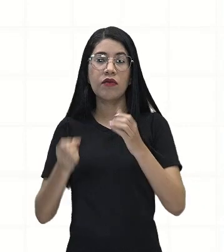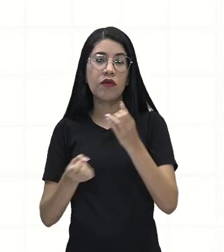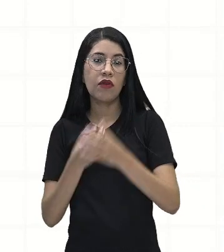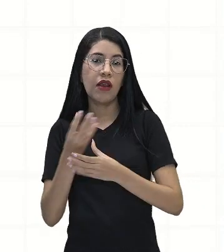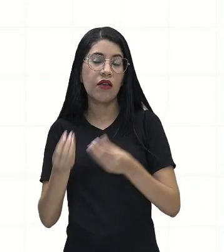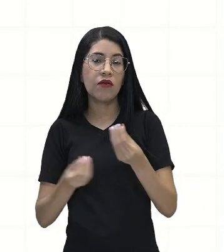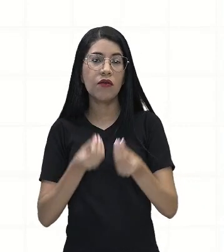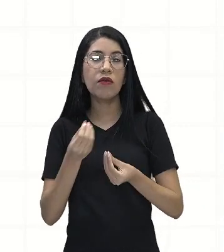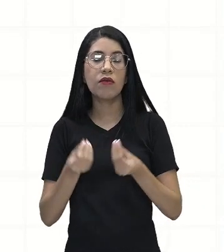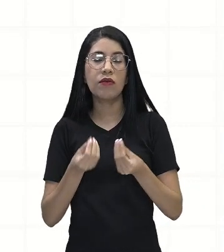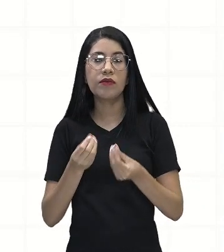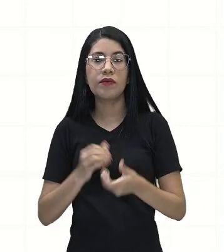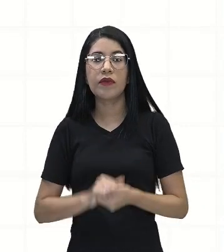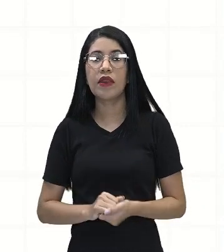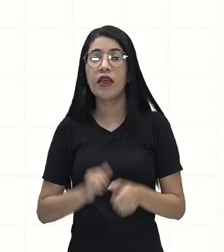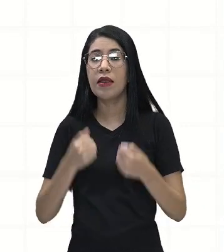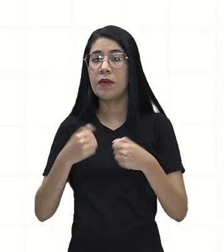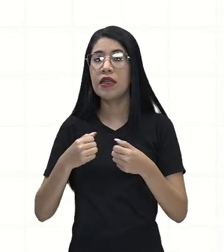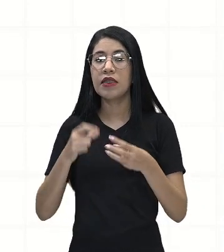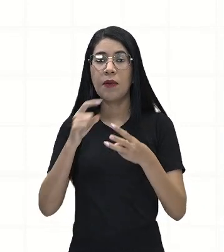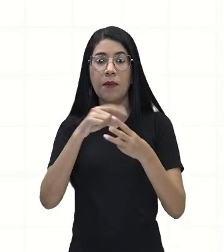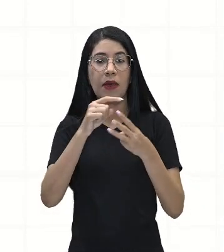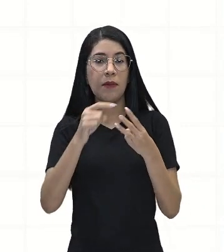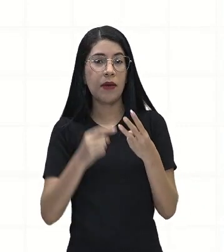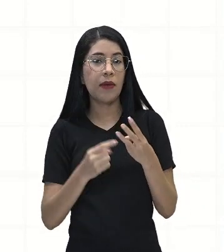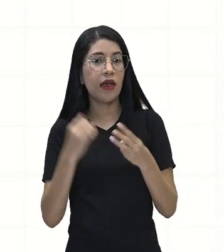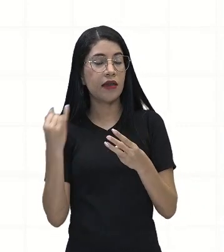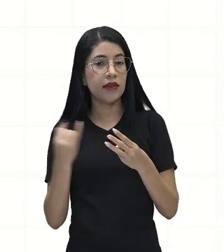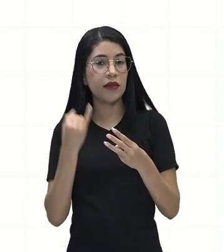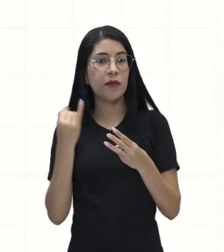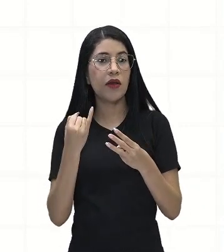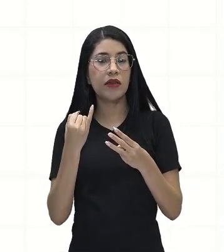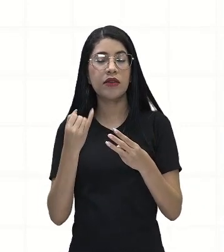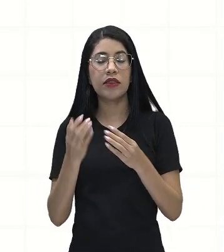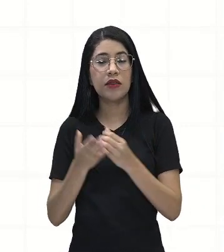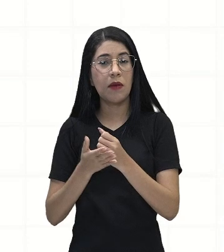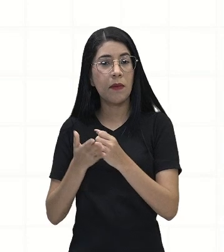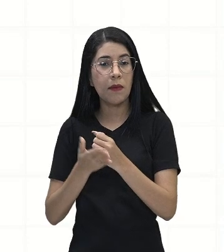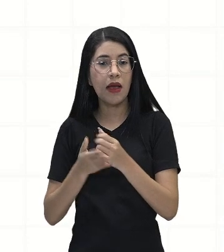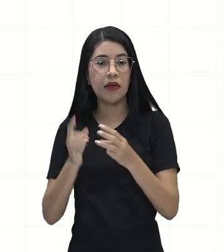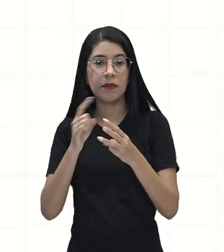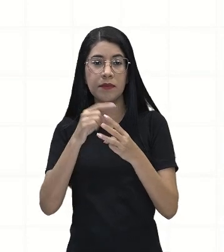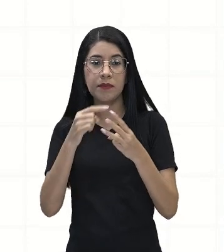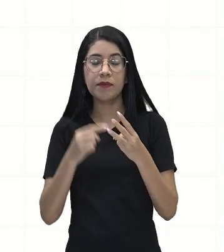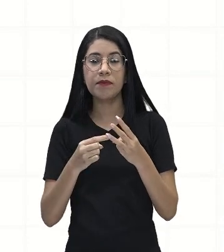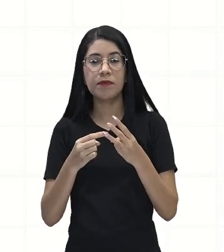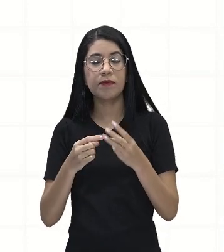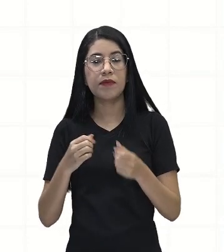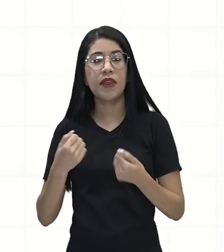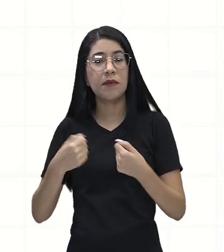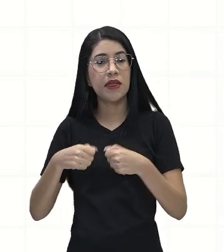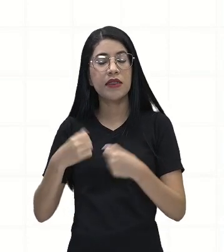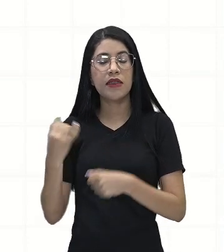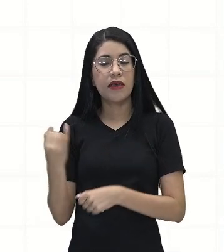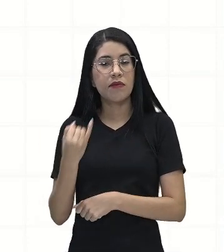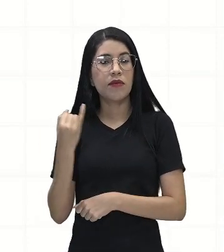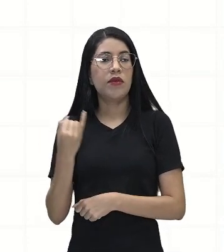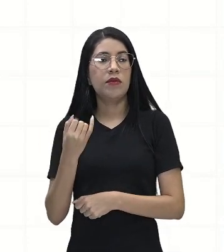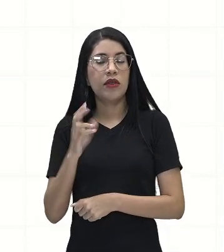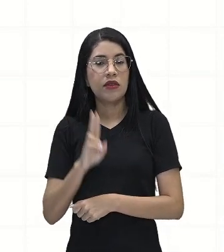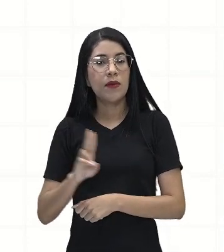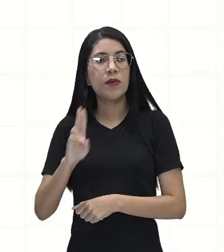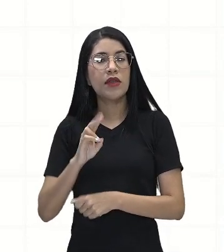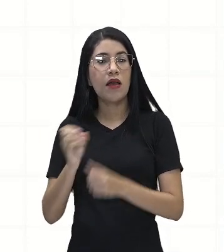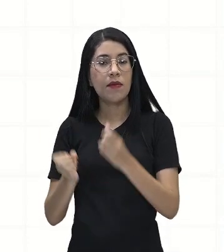elaborados, eles precisam ter 3 elementos básicos, três elementos essenciais que são